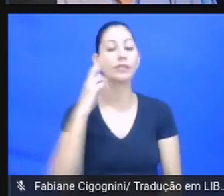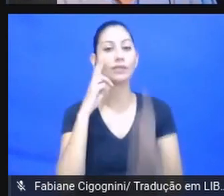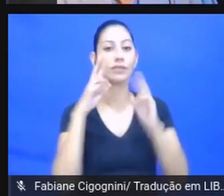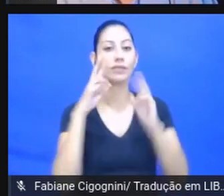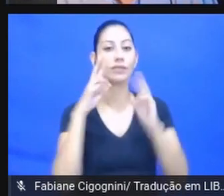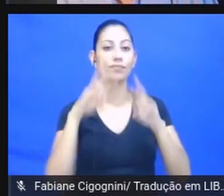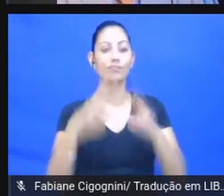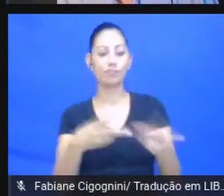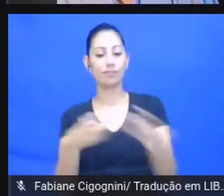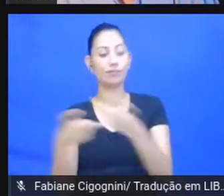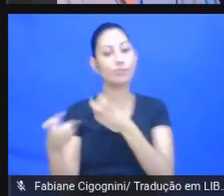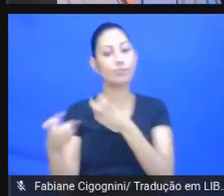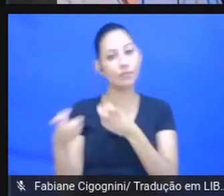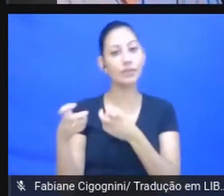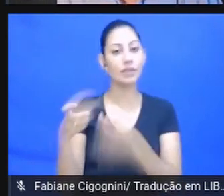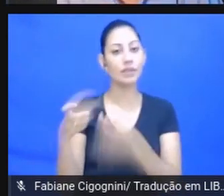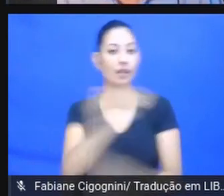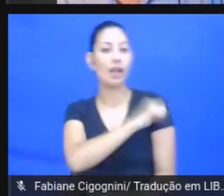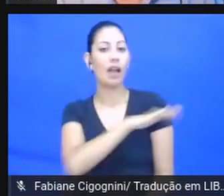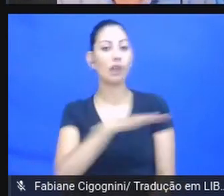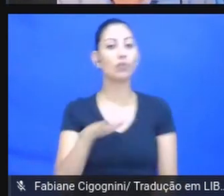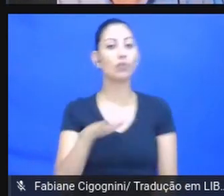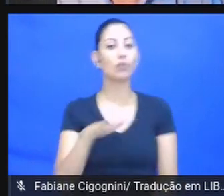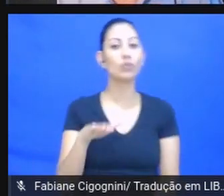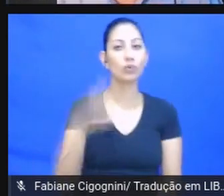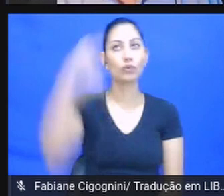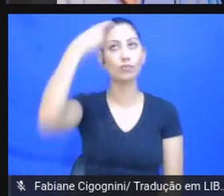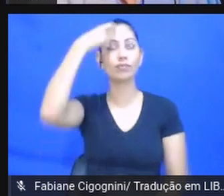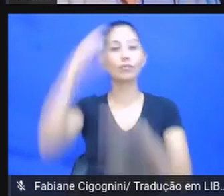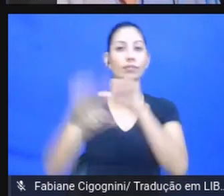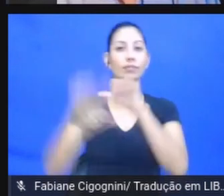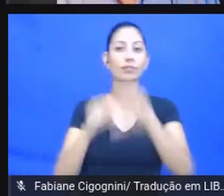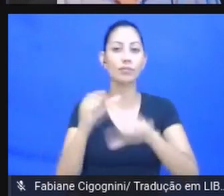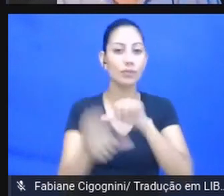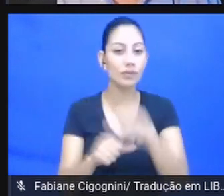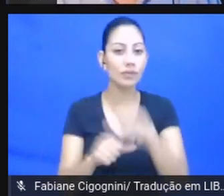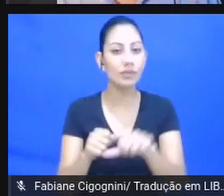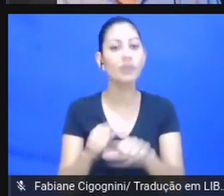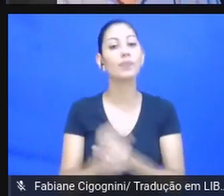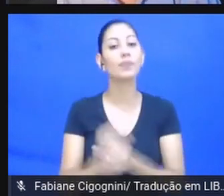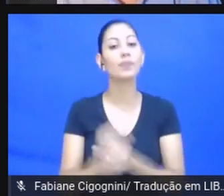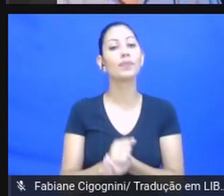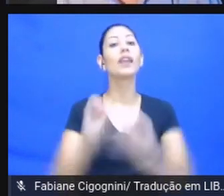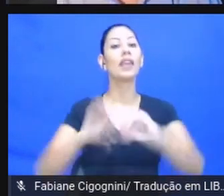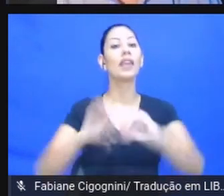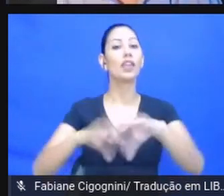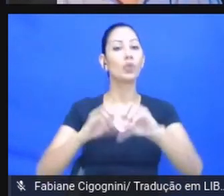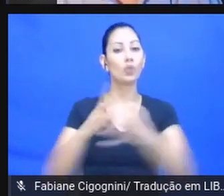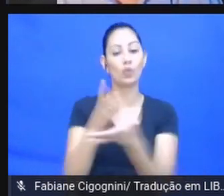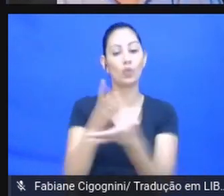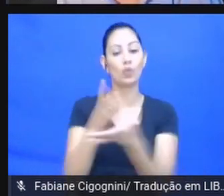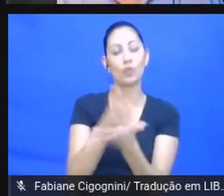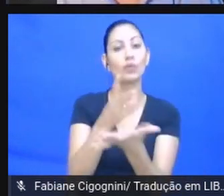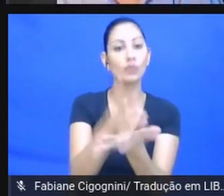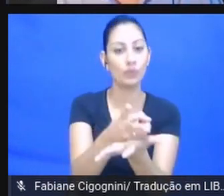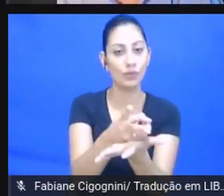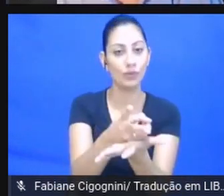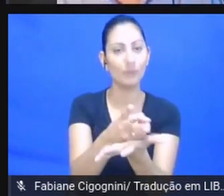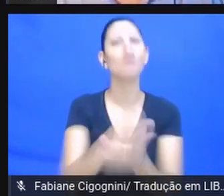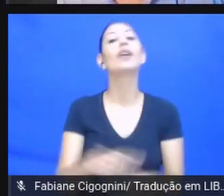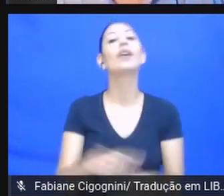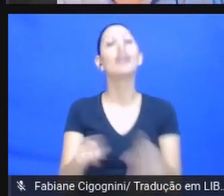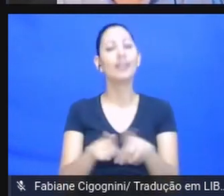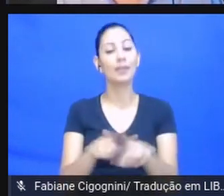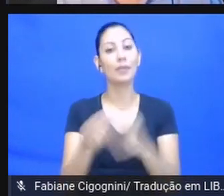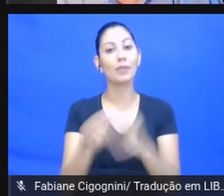tanto na visão de alunos, na educação continuada, na educação dos educadores e gestores, e tudo isso tem